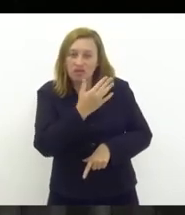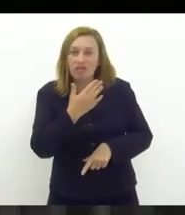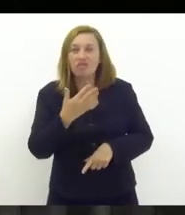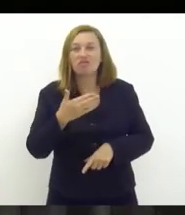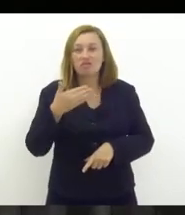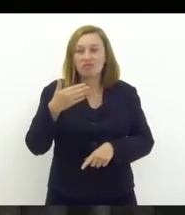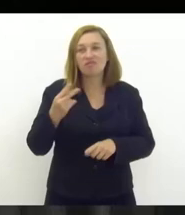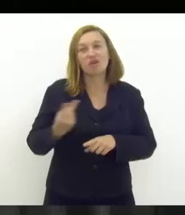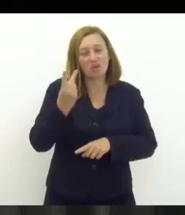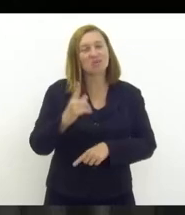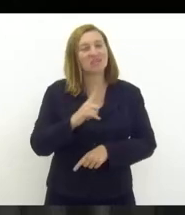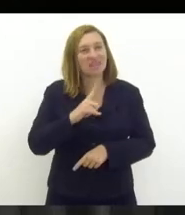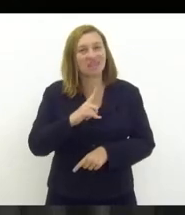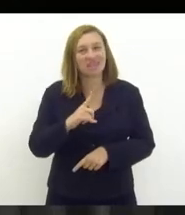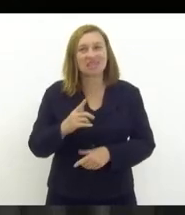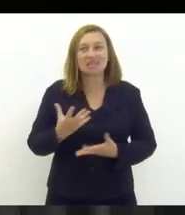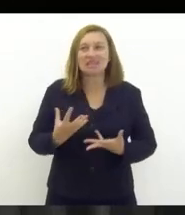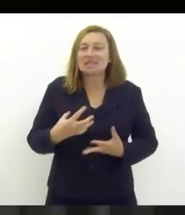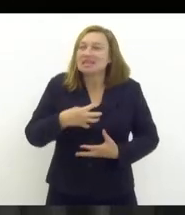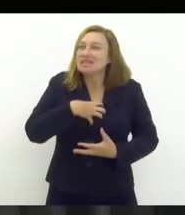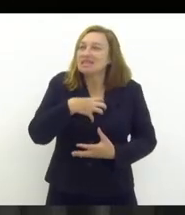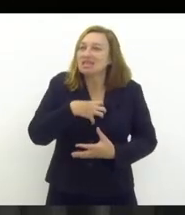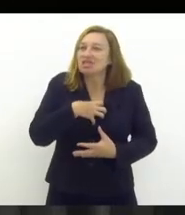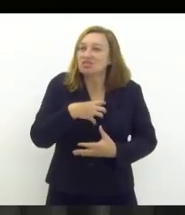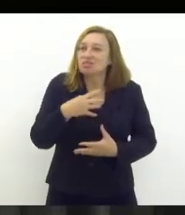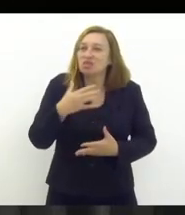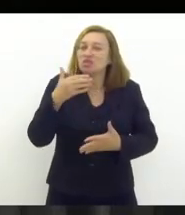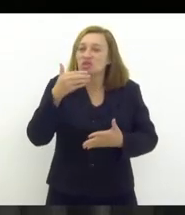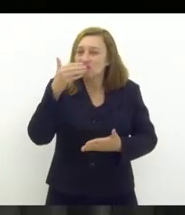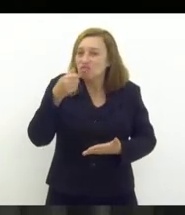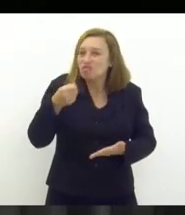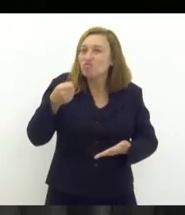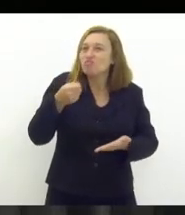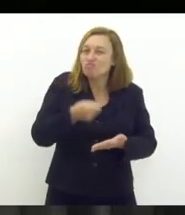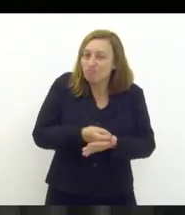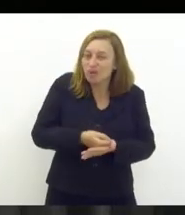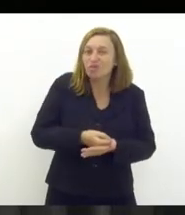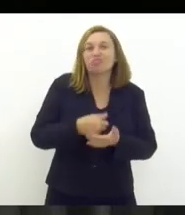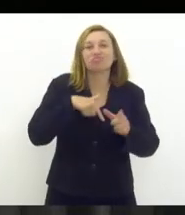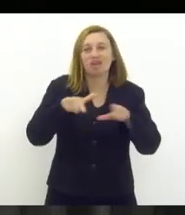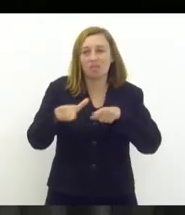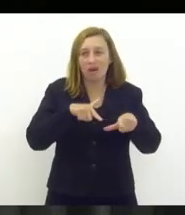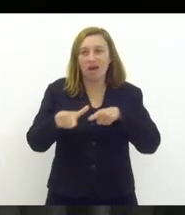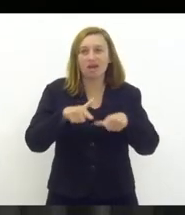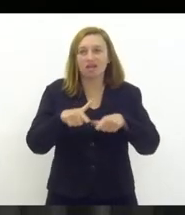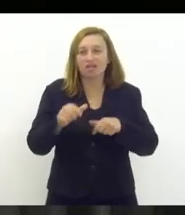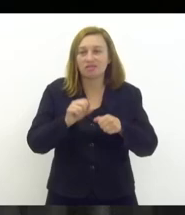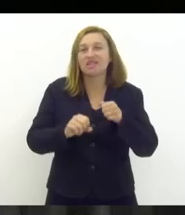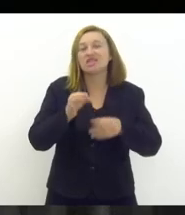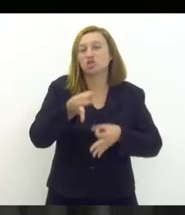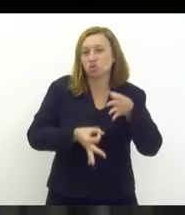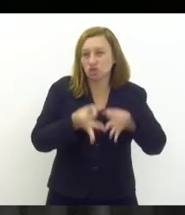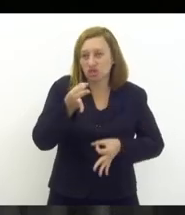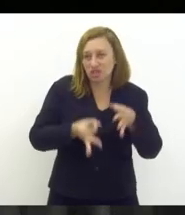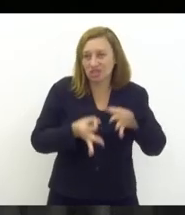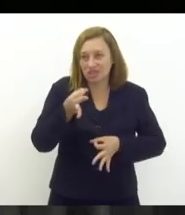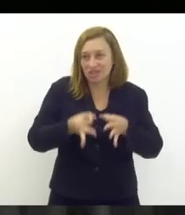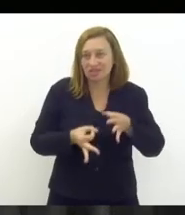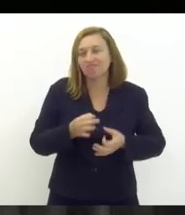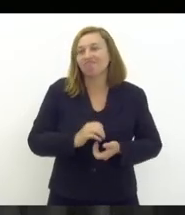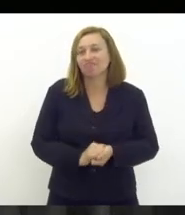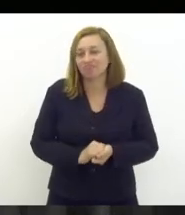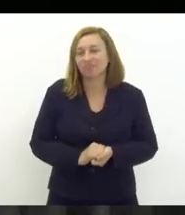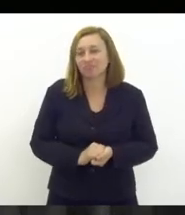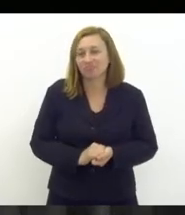pena né aquela sensação do dever cumprido de de fazer justiça a sensação é essa de